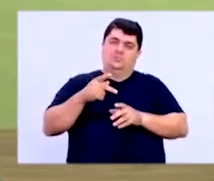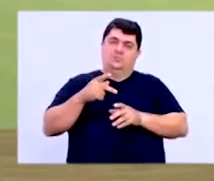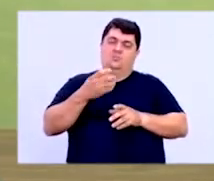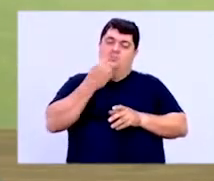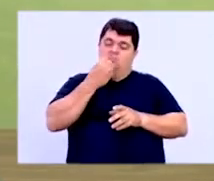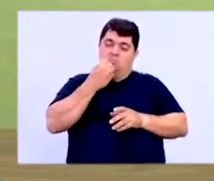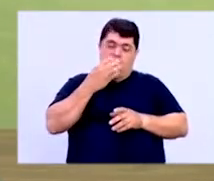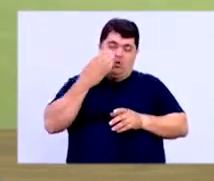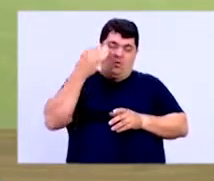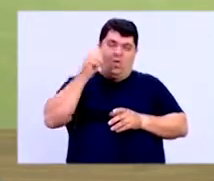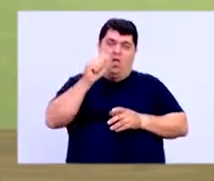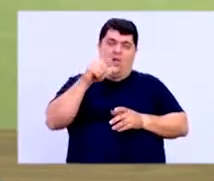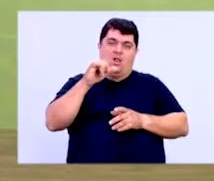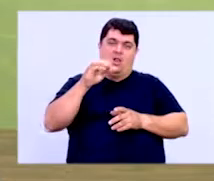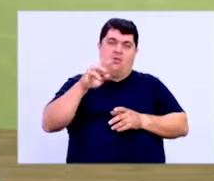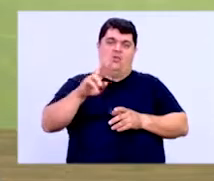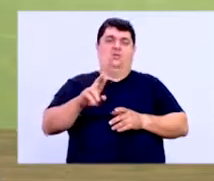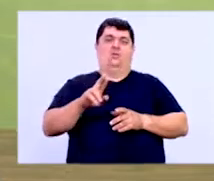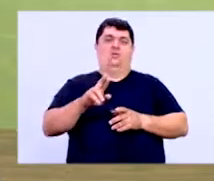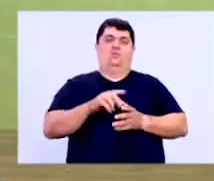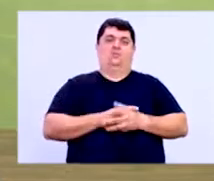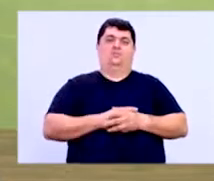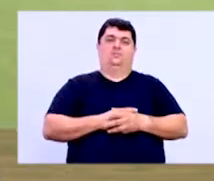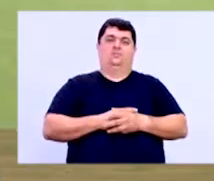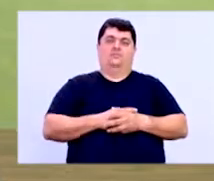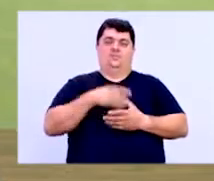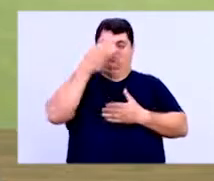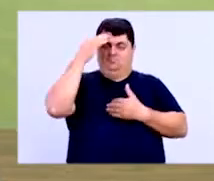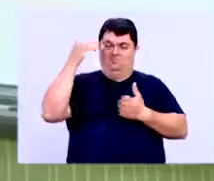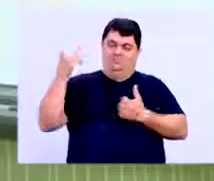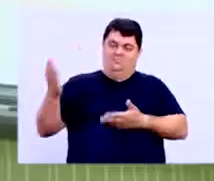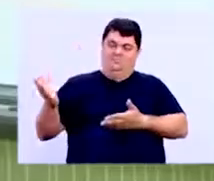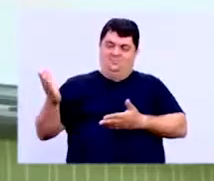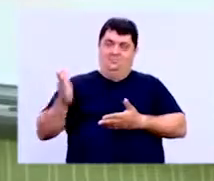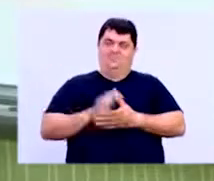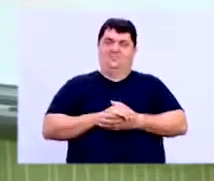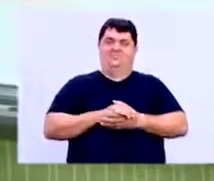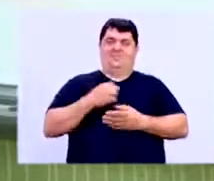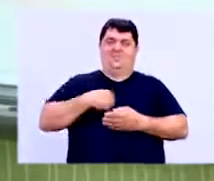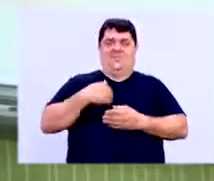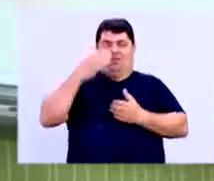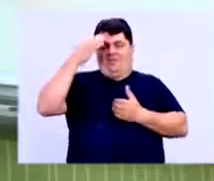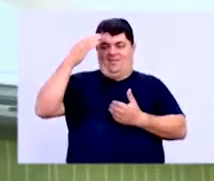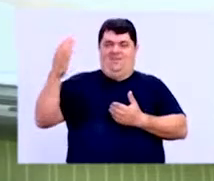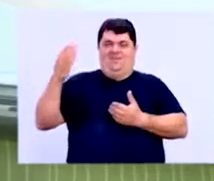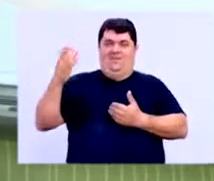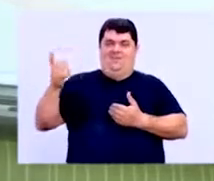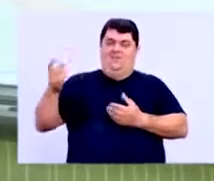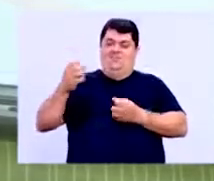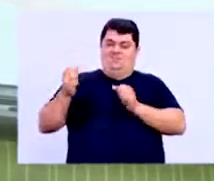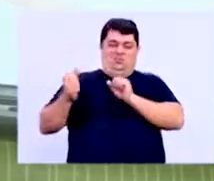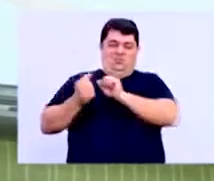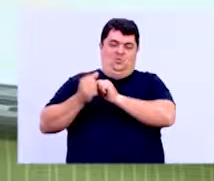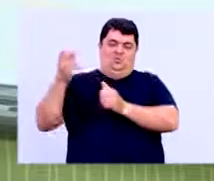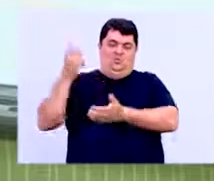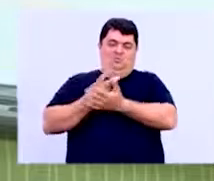excelente professor Luiz. Obrigado, professor. Eu que agradeço essa companhia